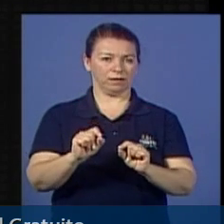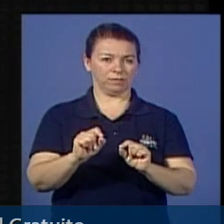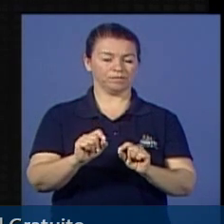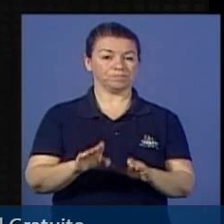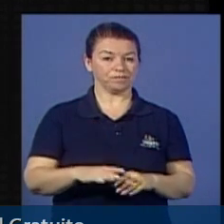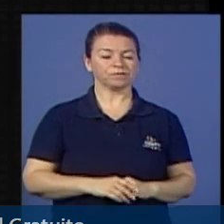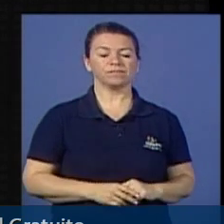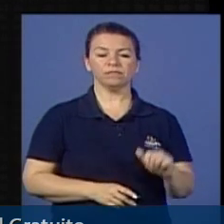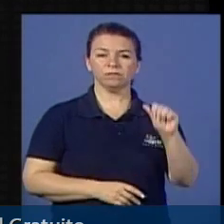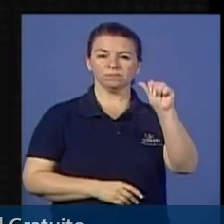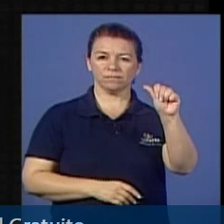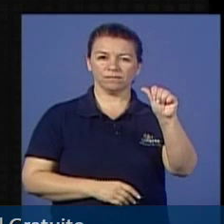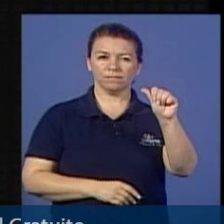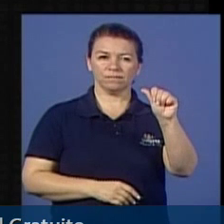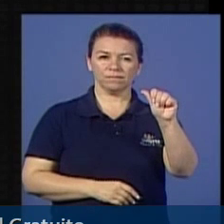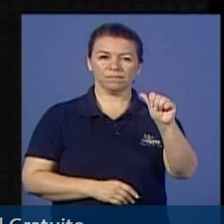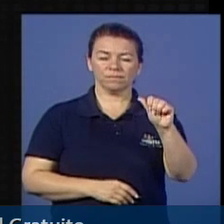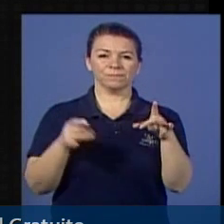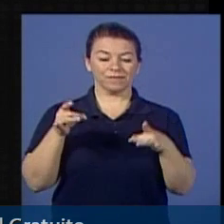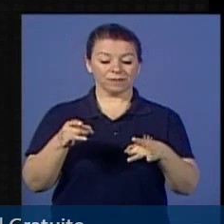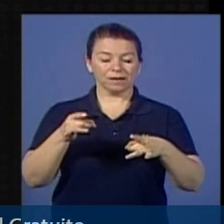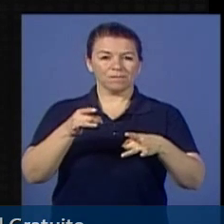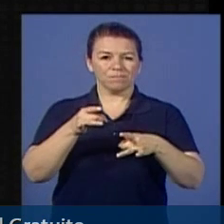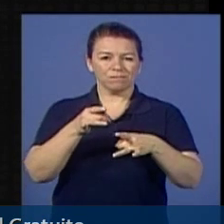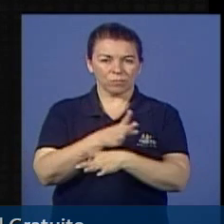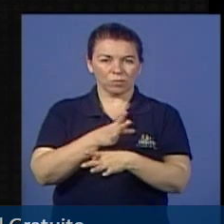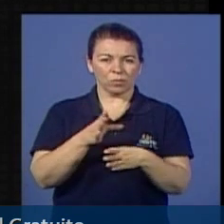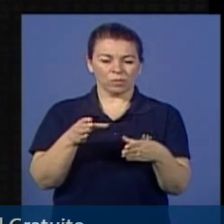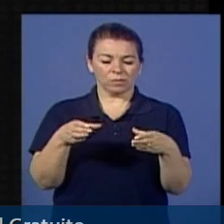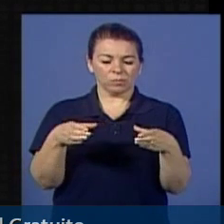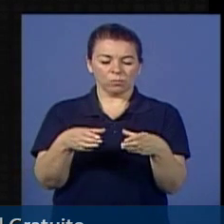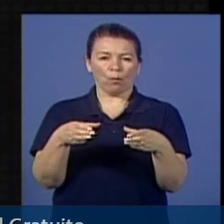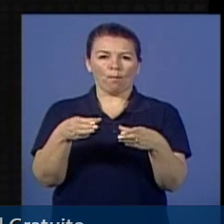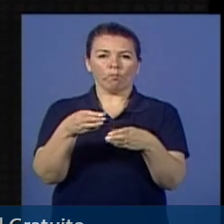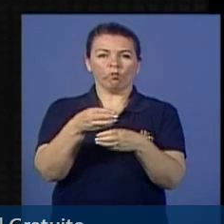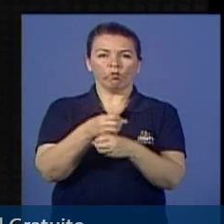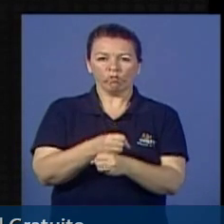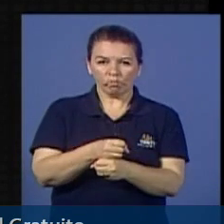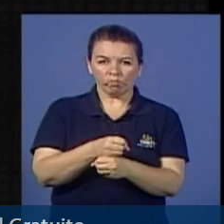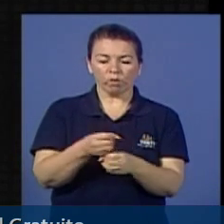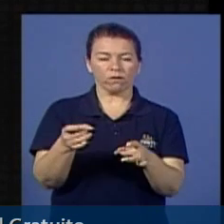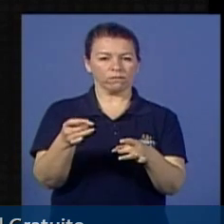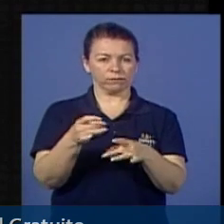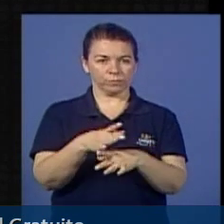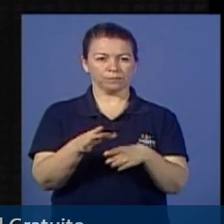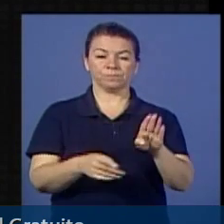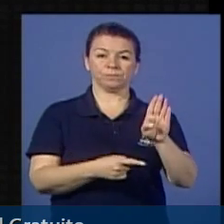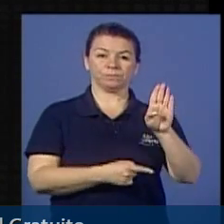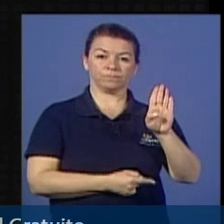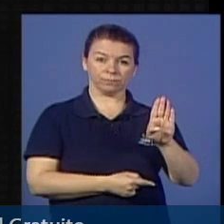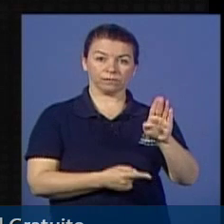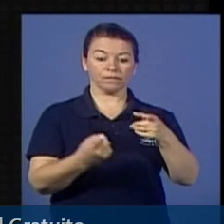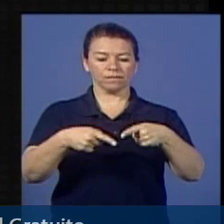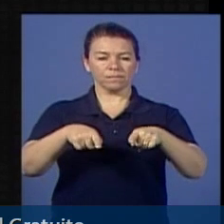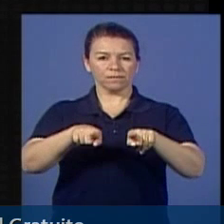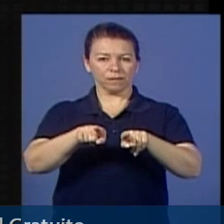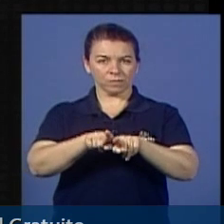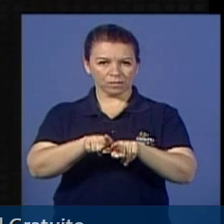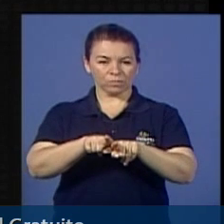extinção dos partidos nanicos, B, retomada dos partidos